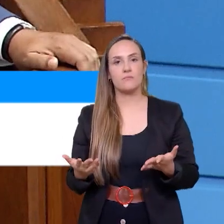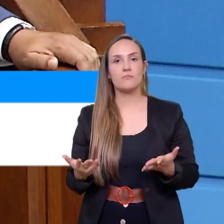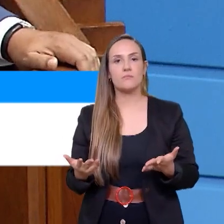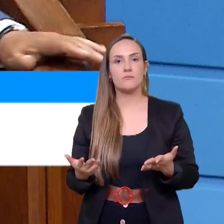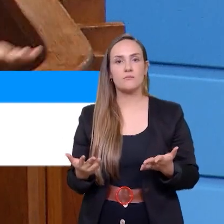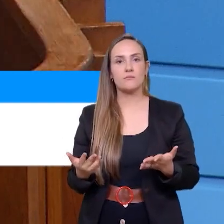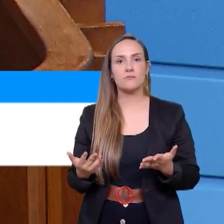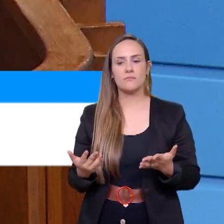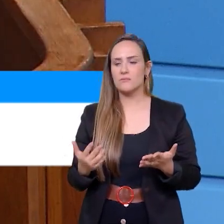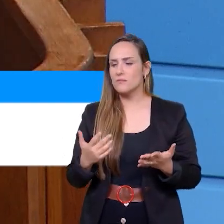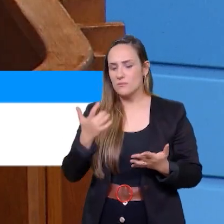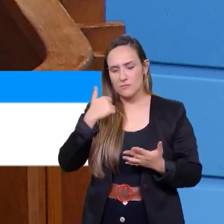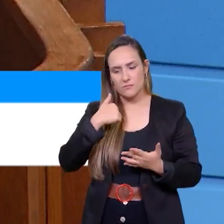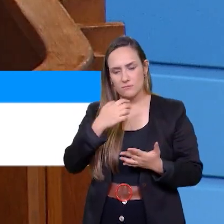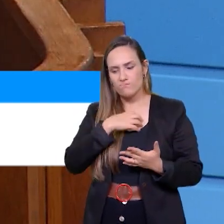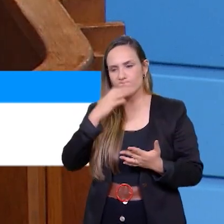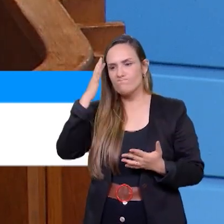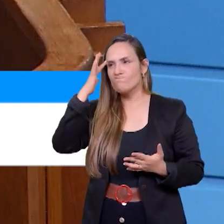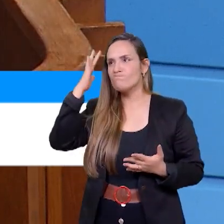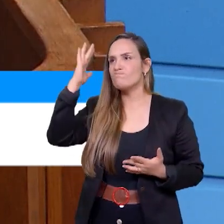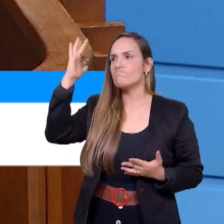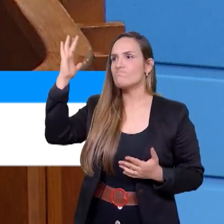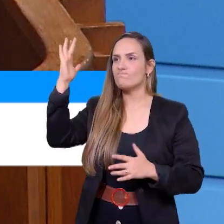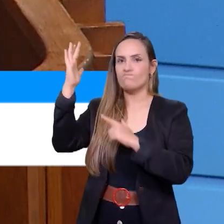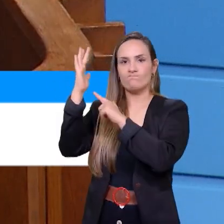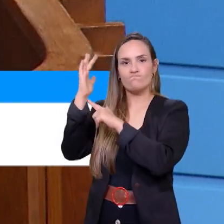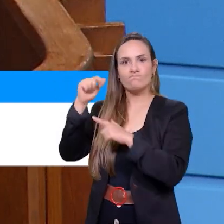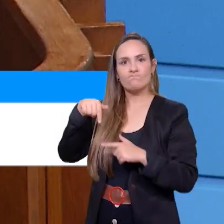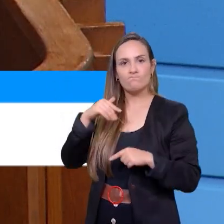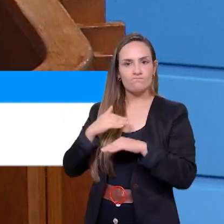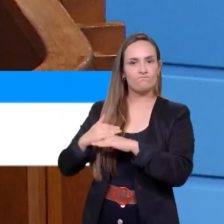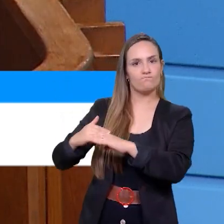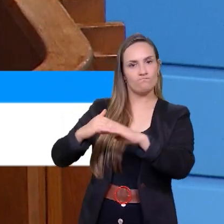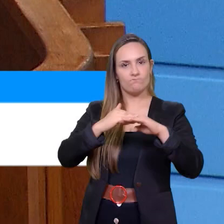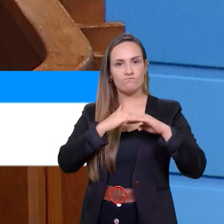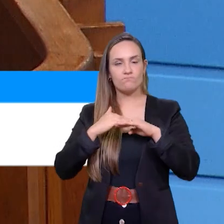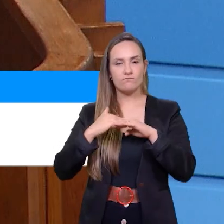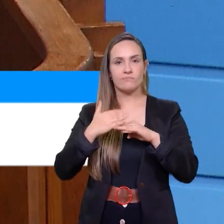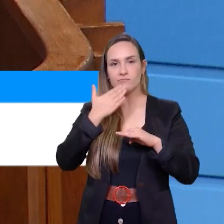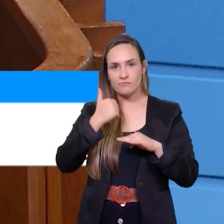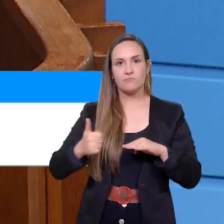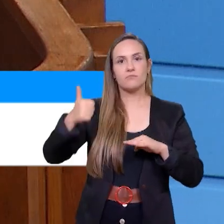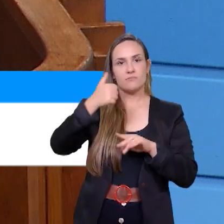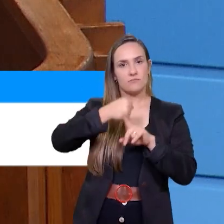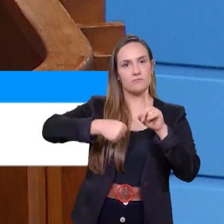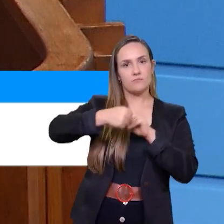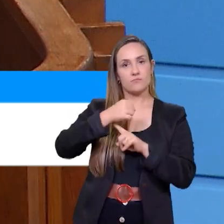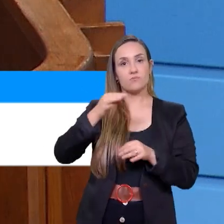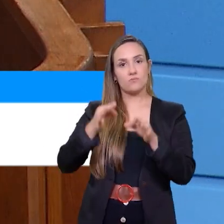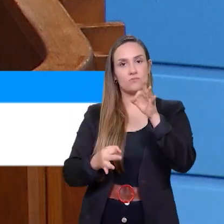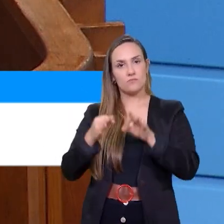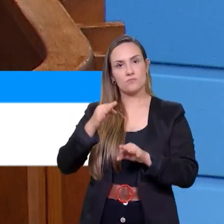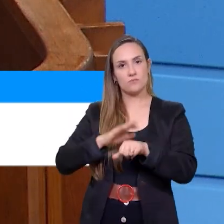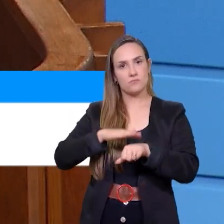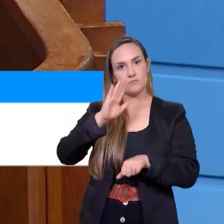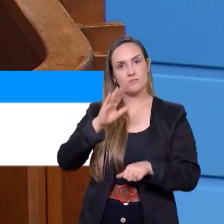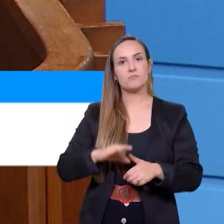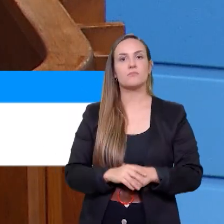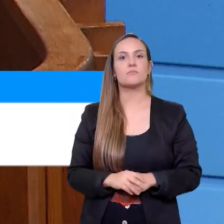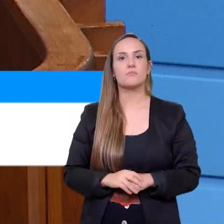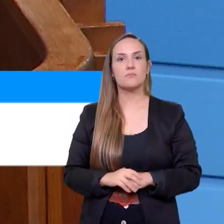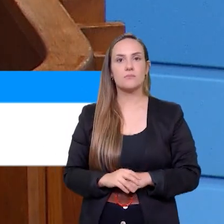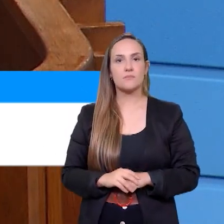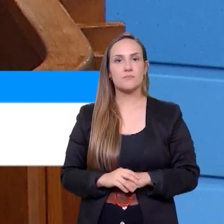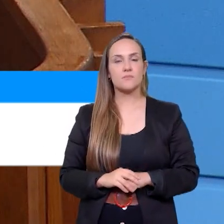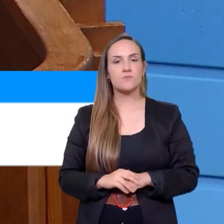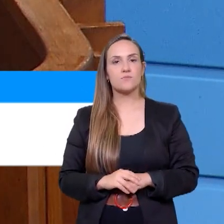dignidade, aquelas pessoas que minimamente sonham com um Estado melhor, com uma sociedade mais justa.